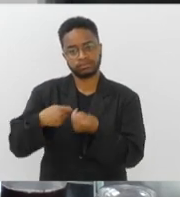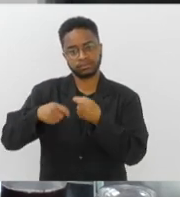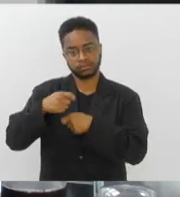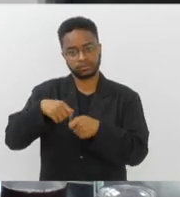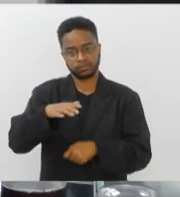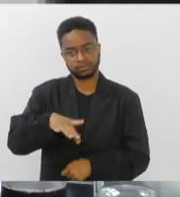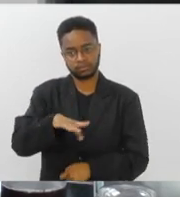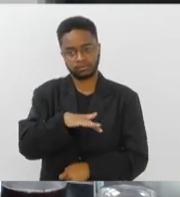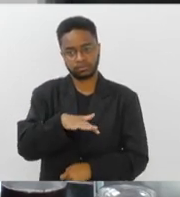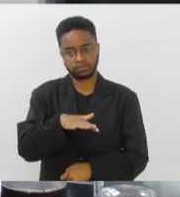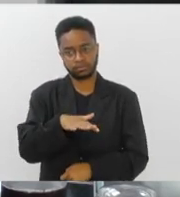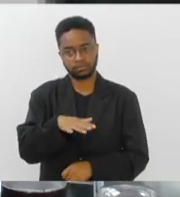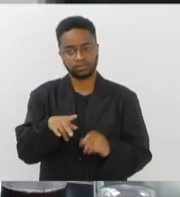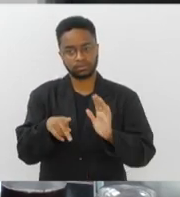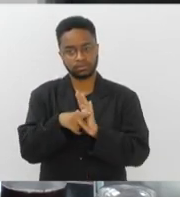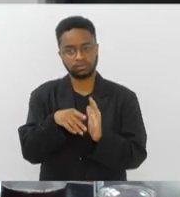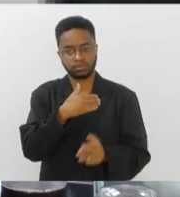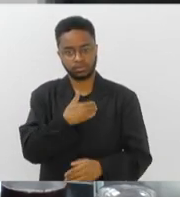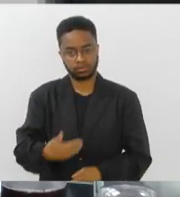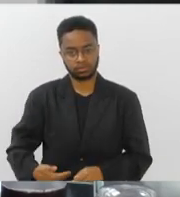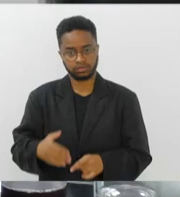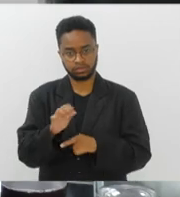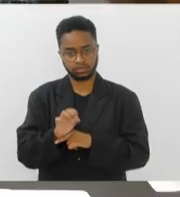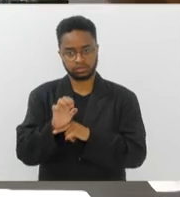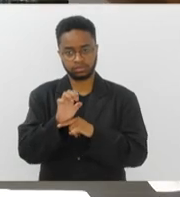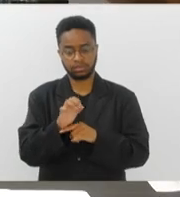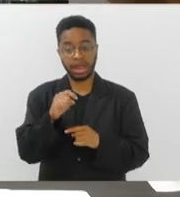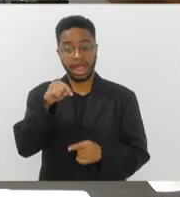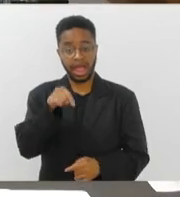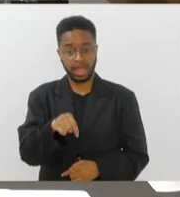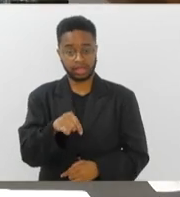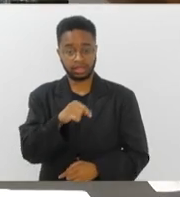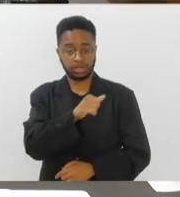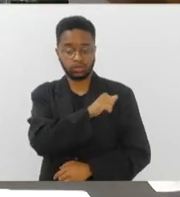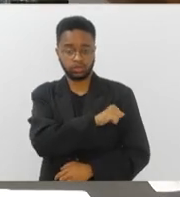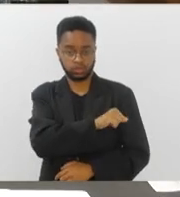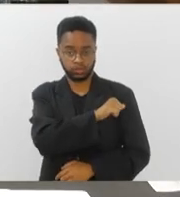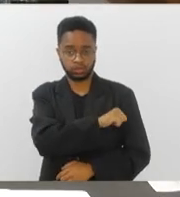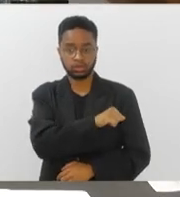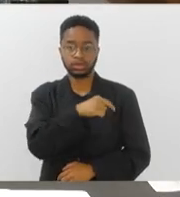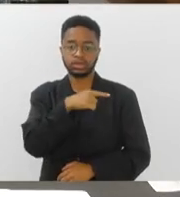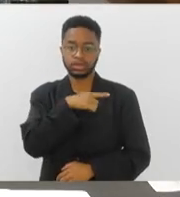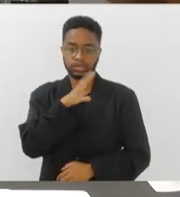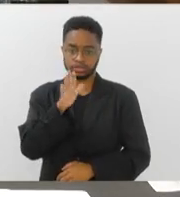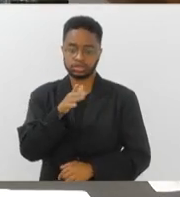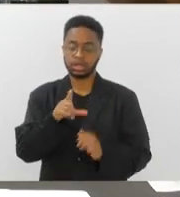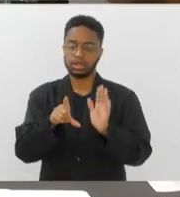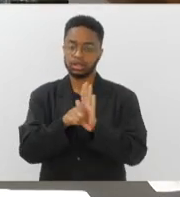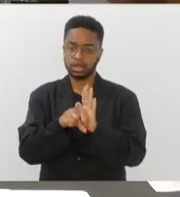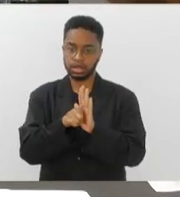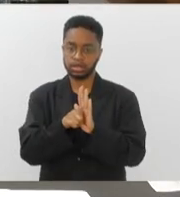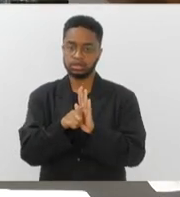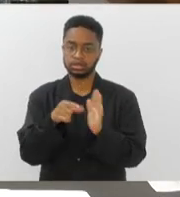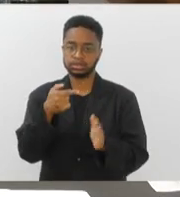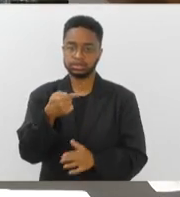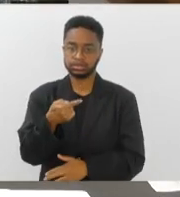administrativa do governo do estado. No aqui no município do Rio de Janeiro, tem uma lei municipal